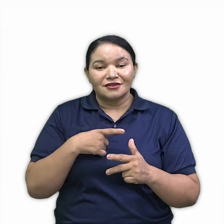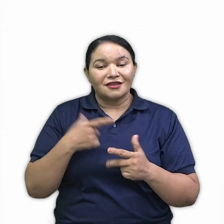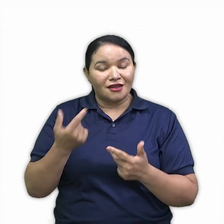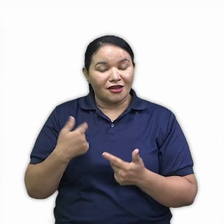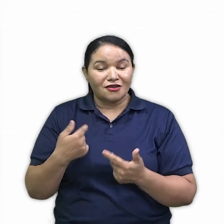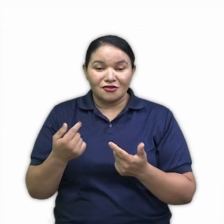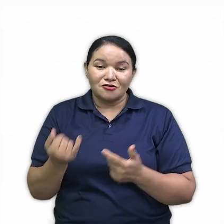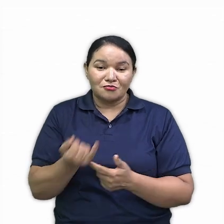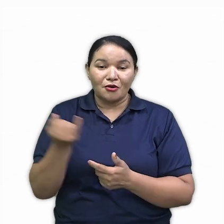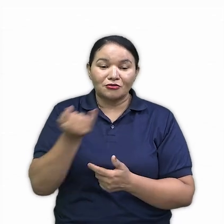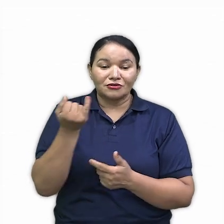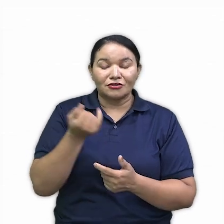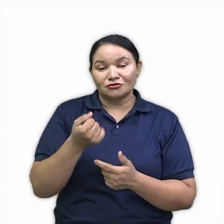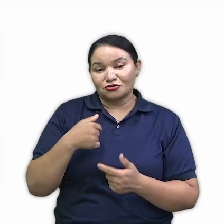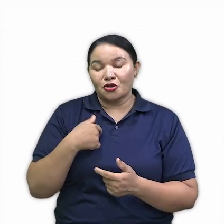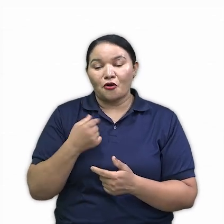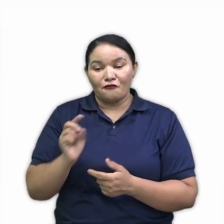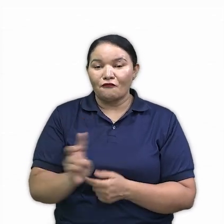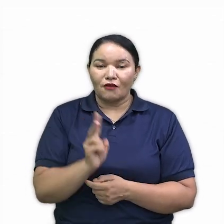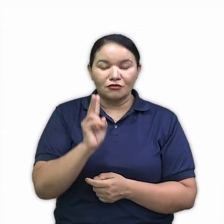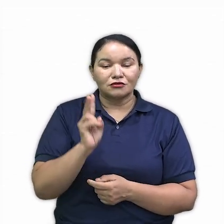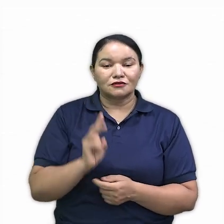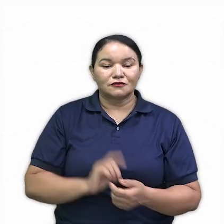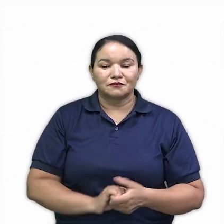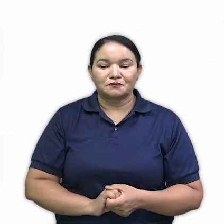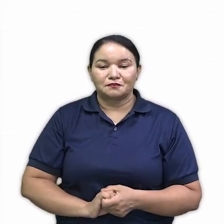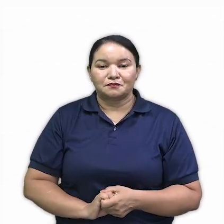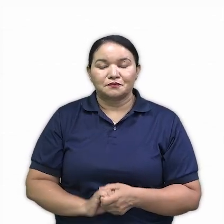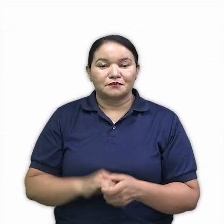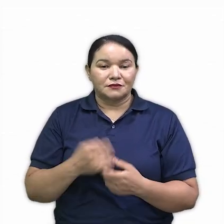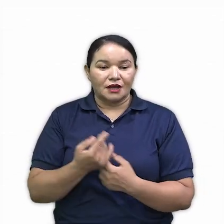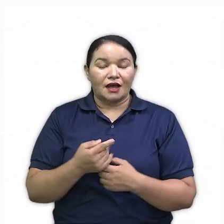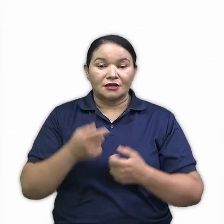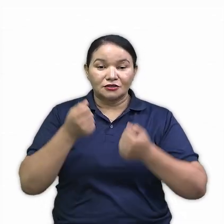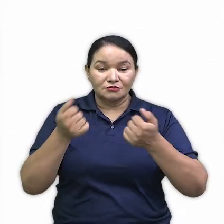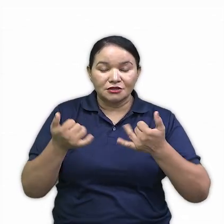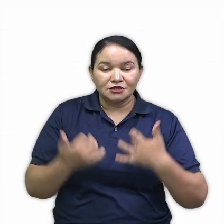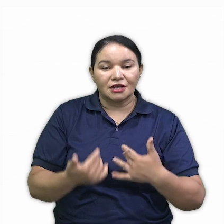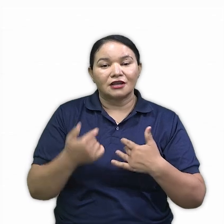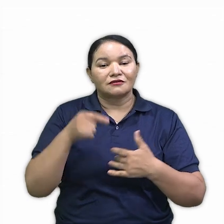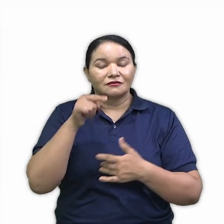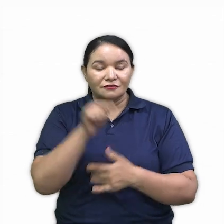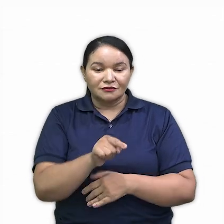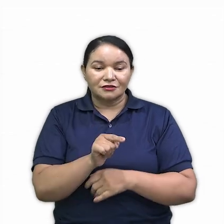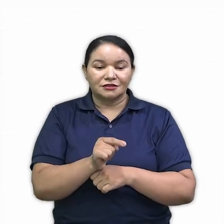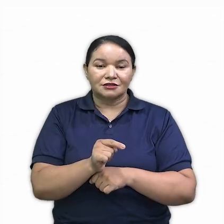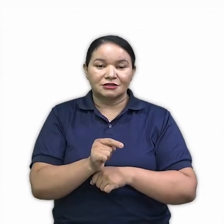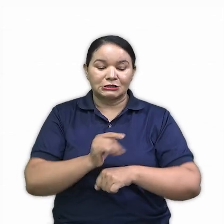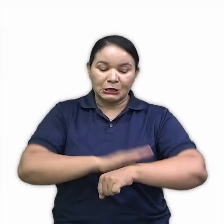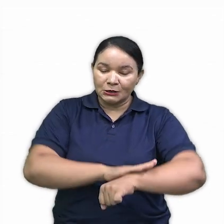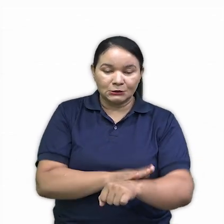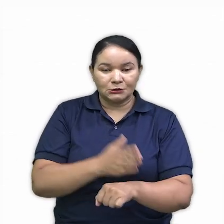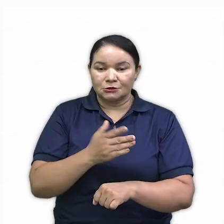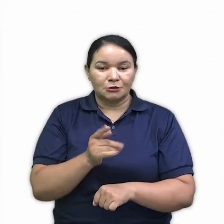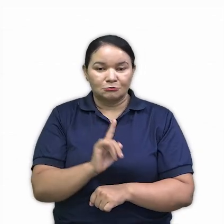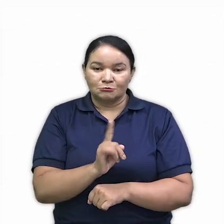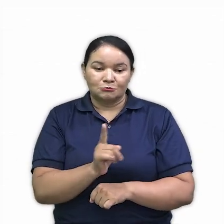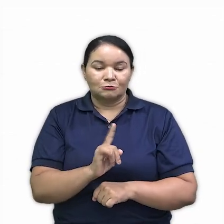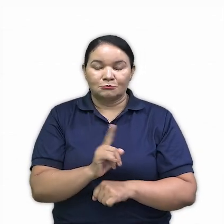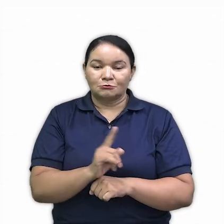Aí você está dando o que? Você está potencializando, né, que você não é racista, que você é